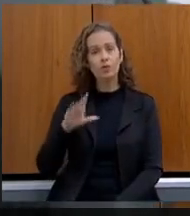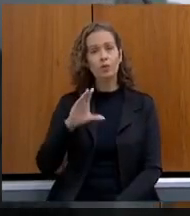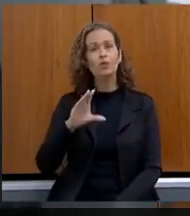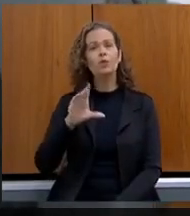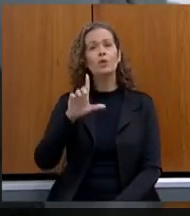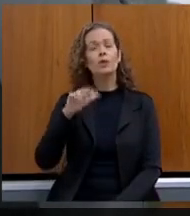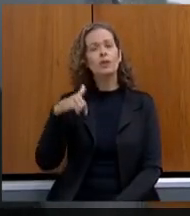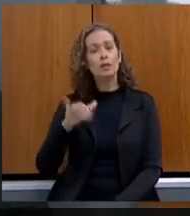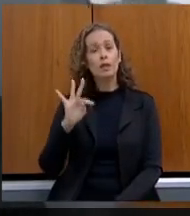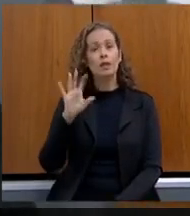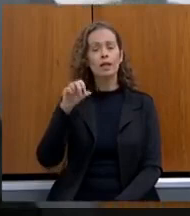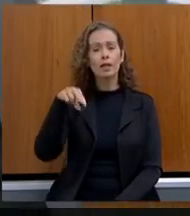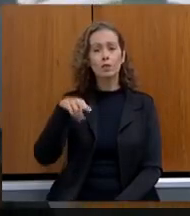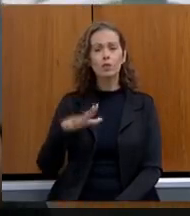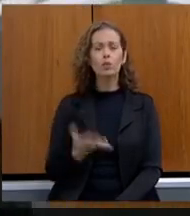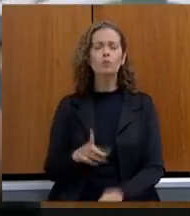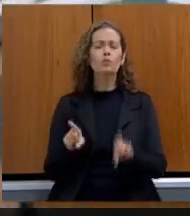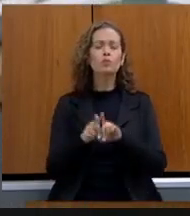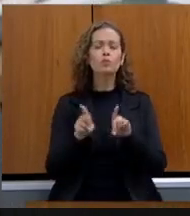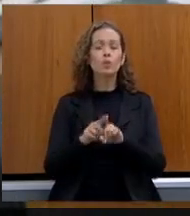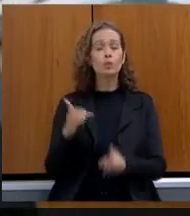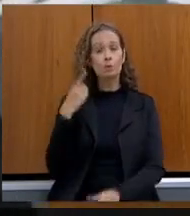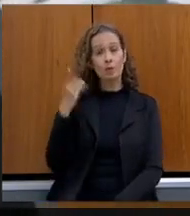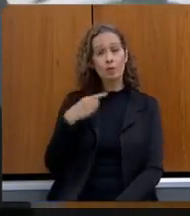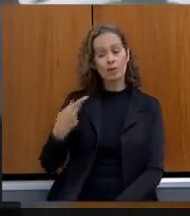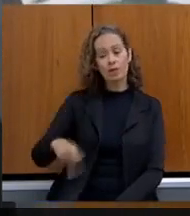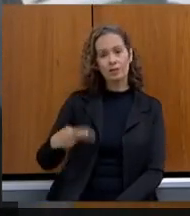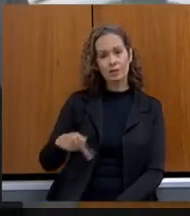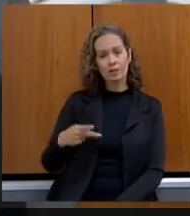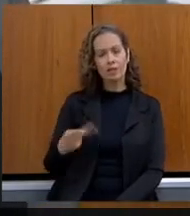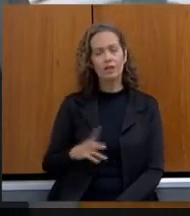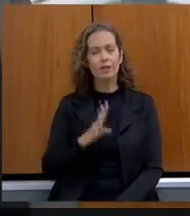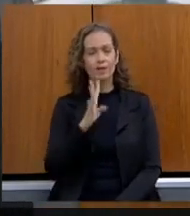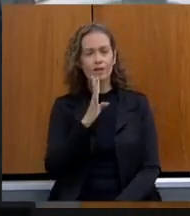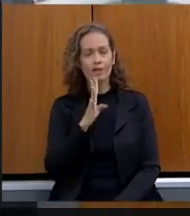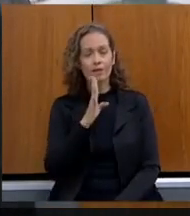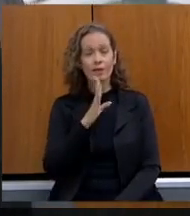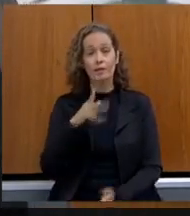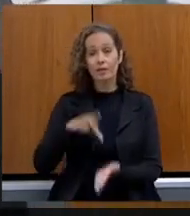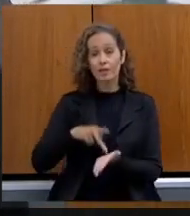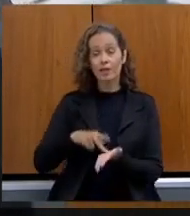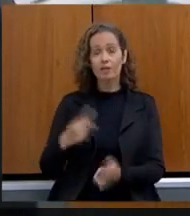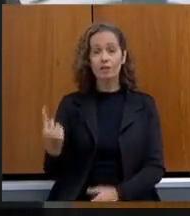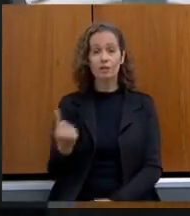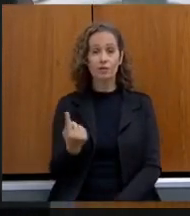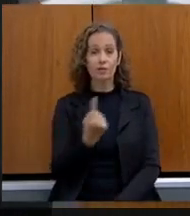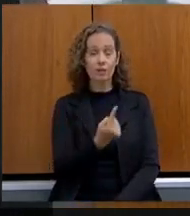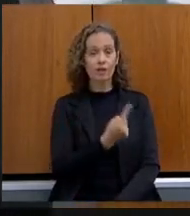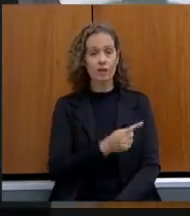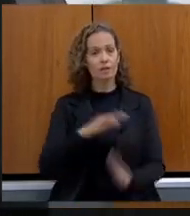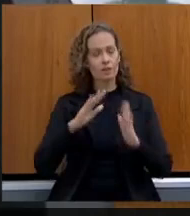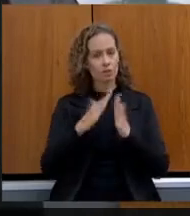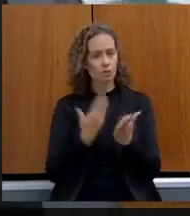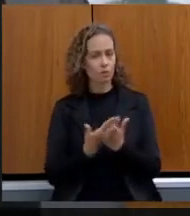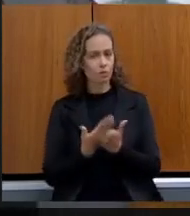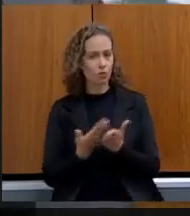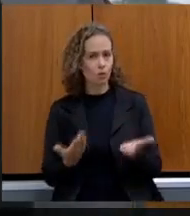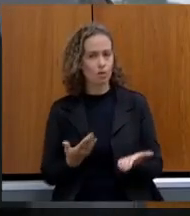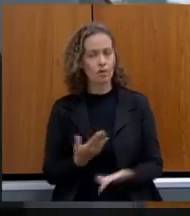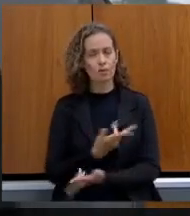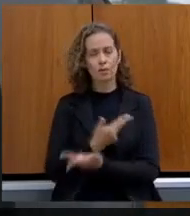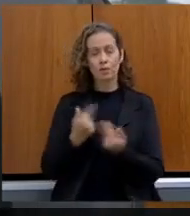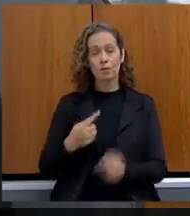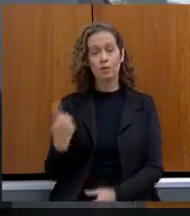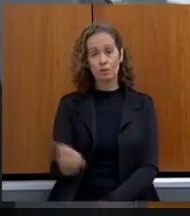Deputado todos os deputados que estão aqui presente que conhecem a realidade de cada de cada escola eu acho que é algo que a gente conseguiu fazer e